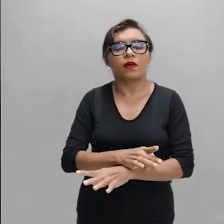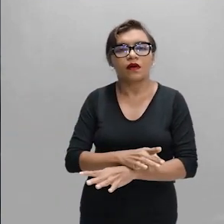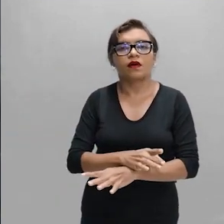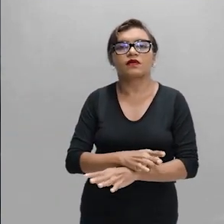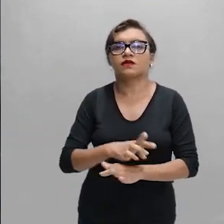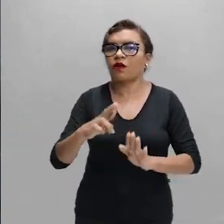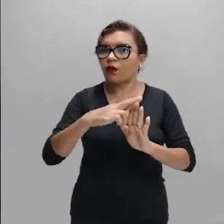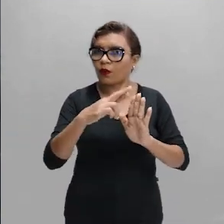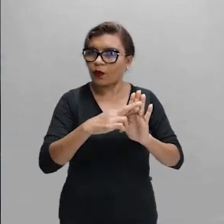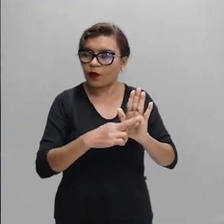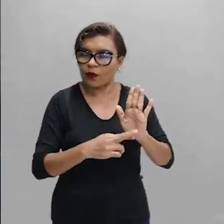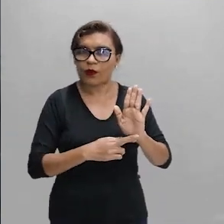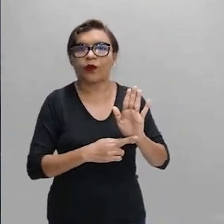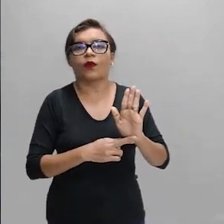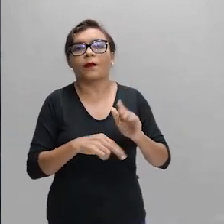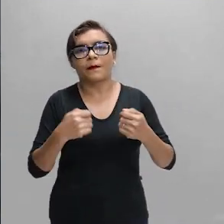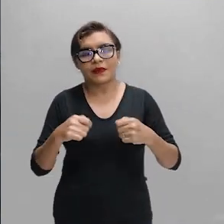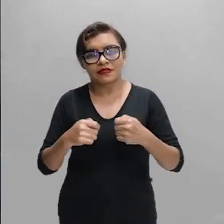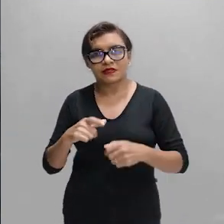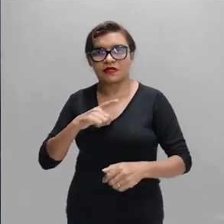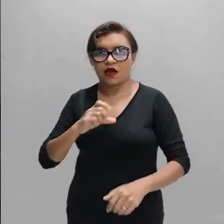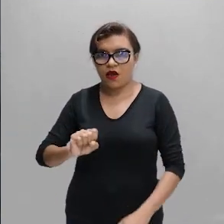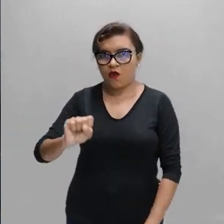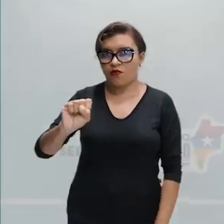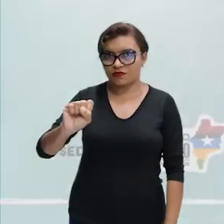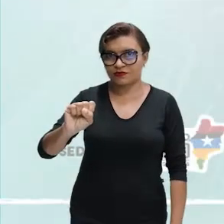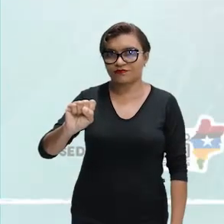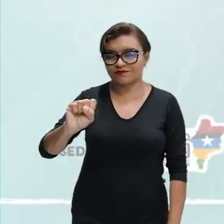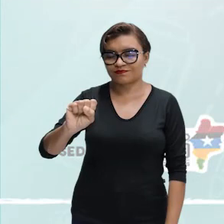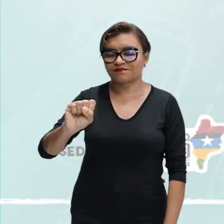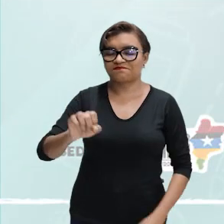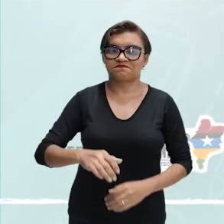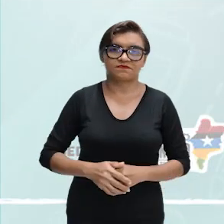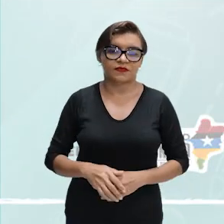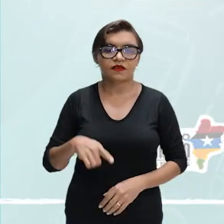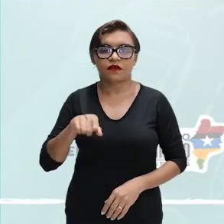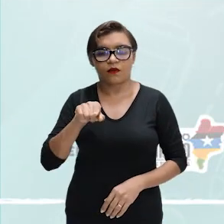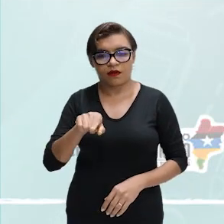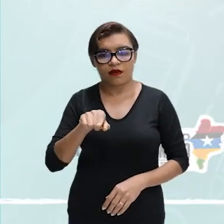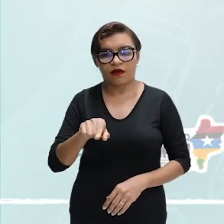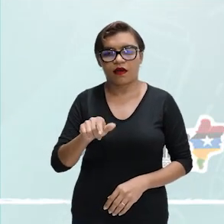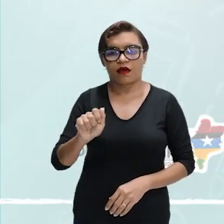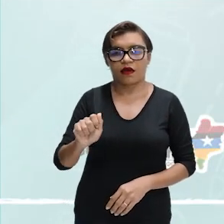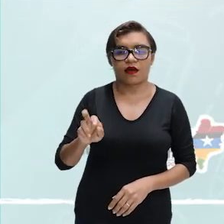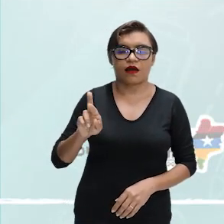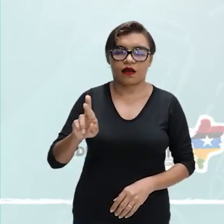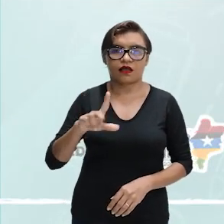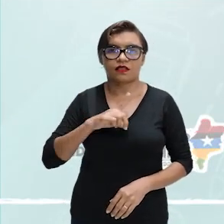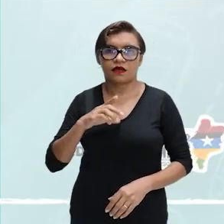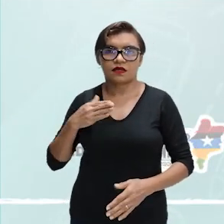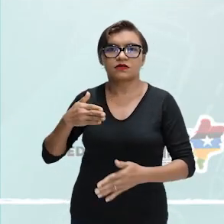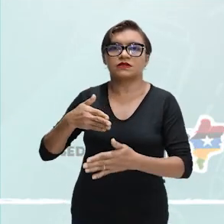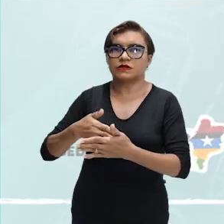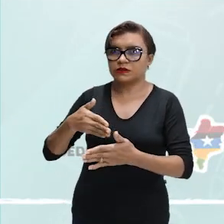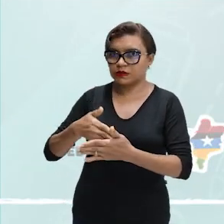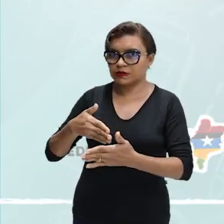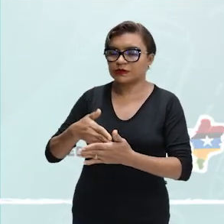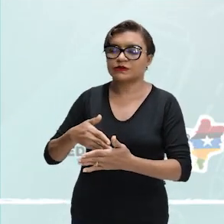regra do octeto tem que ter 8 elétrons na última camada, tá ok? Então, ele é considerado ali o isolante, tá